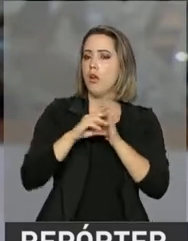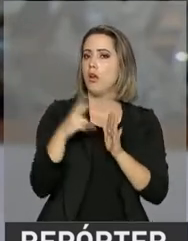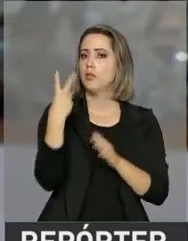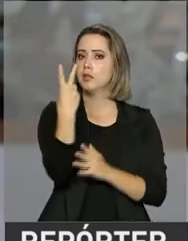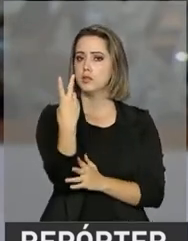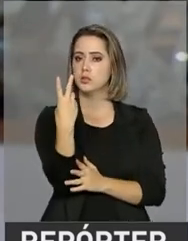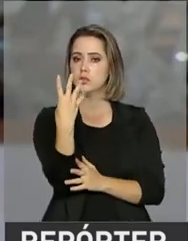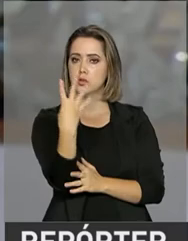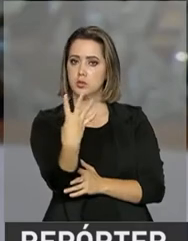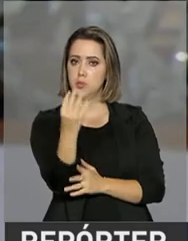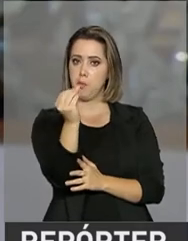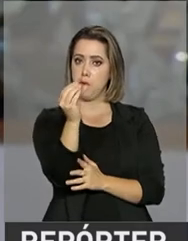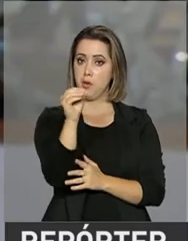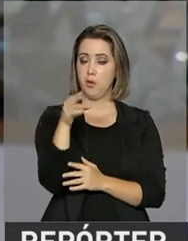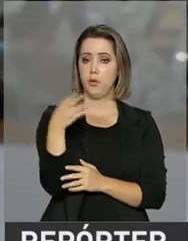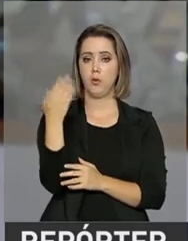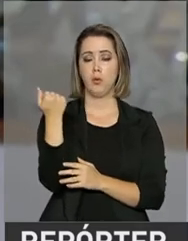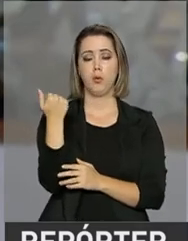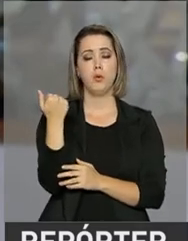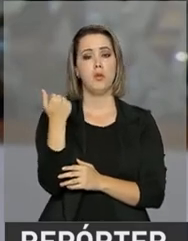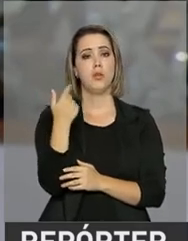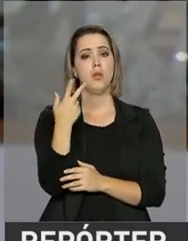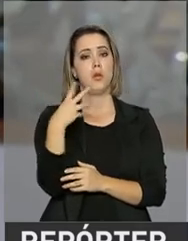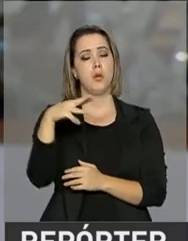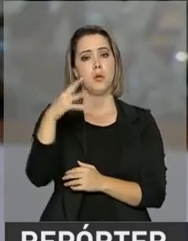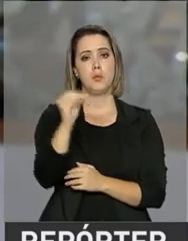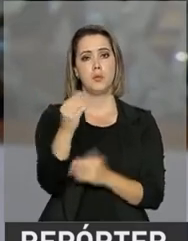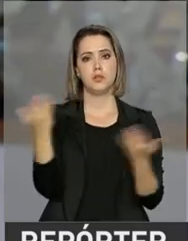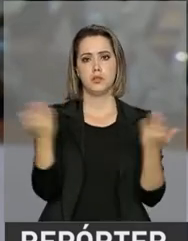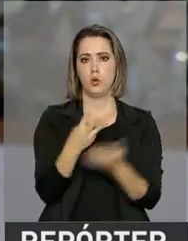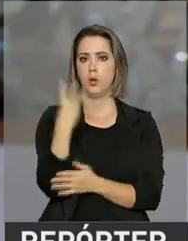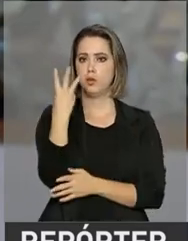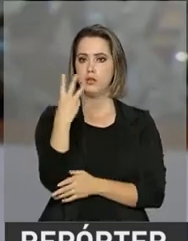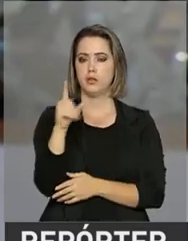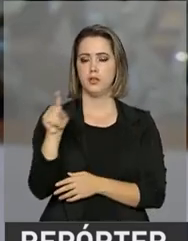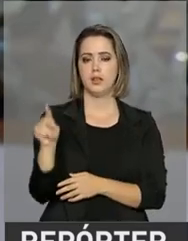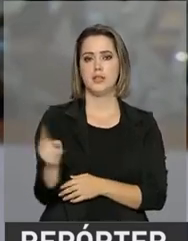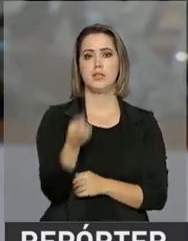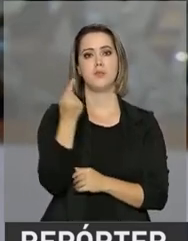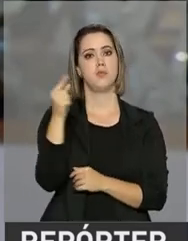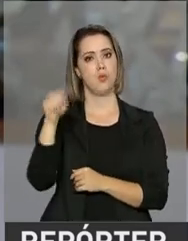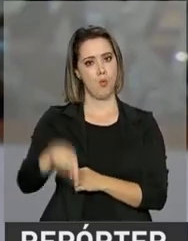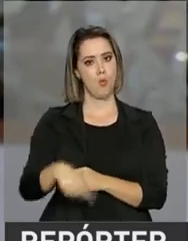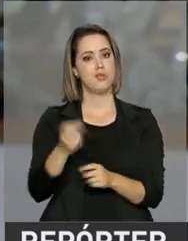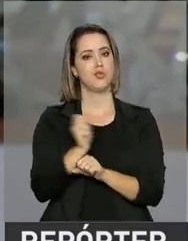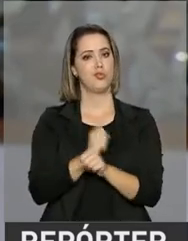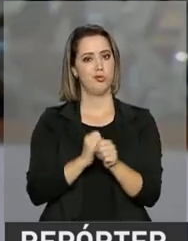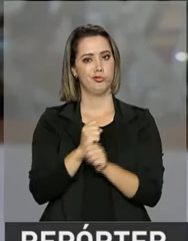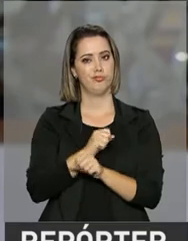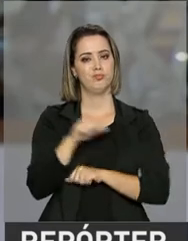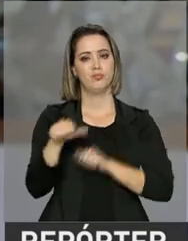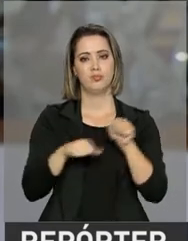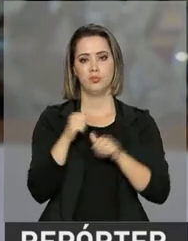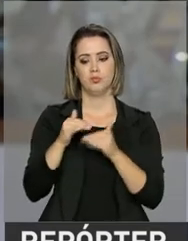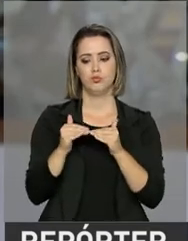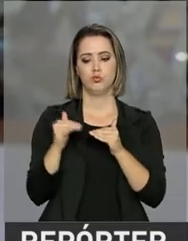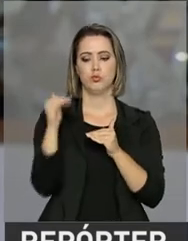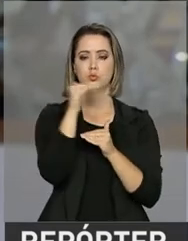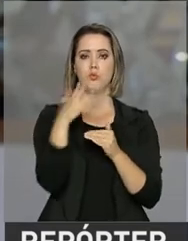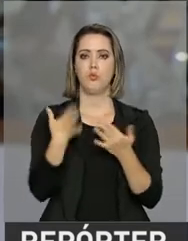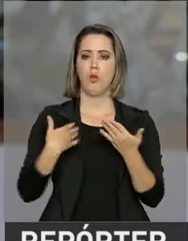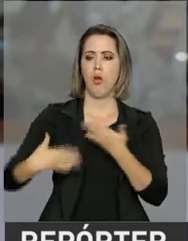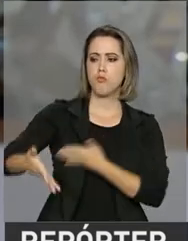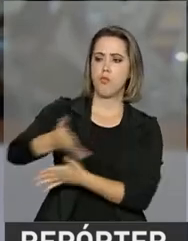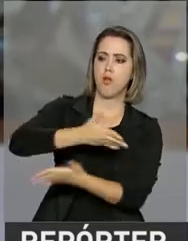mil e 400 em março do ano passado para quase 3 mil em março deste ano o fluxo entre países vizinhos